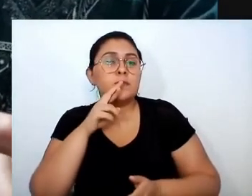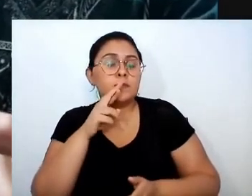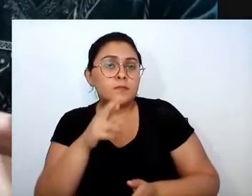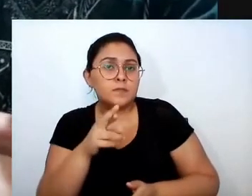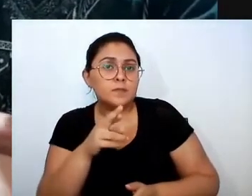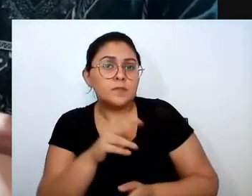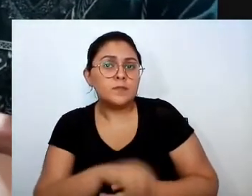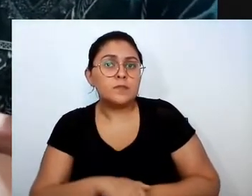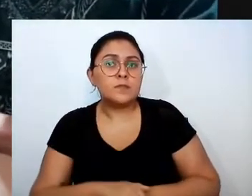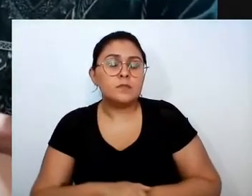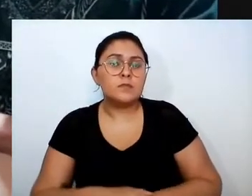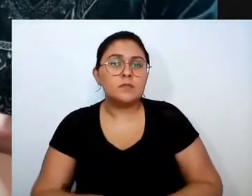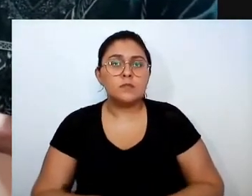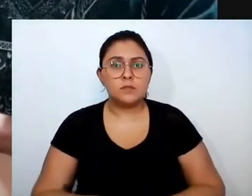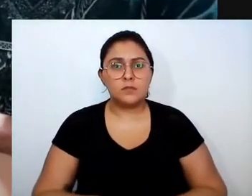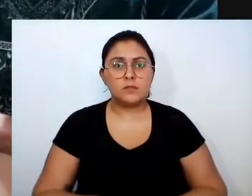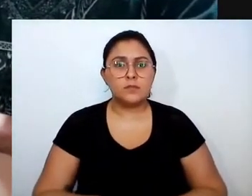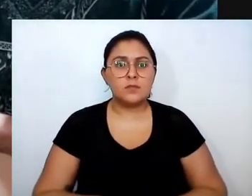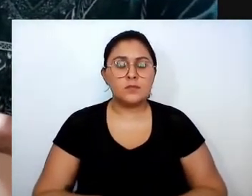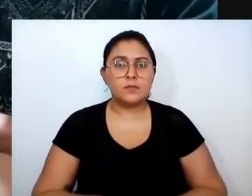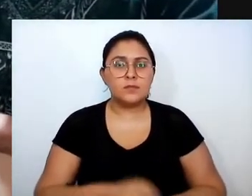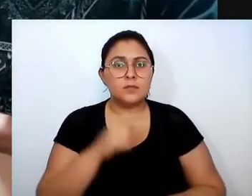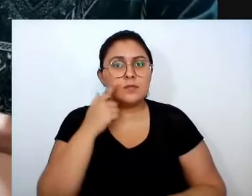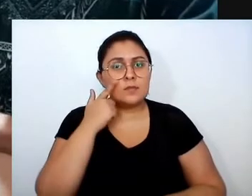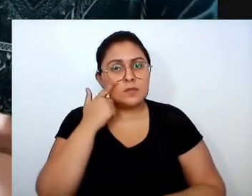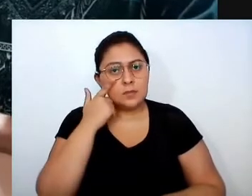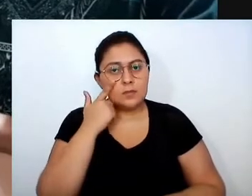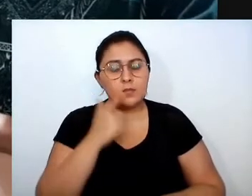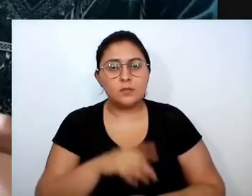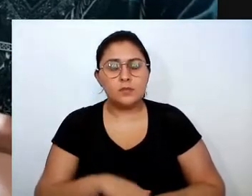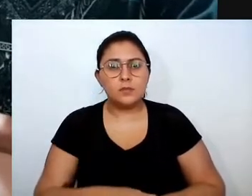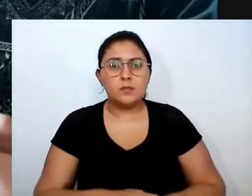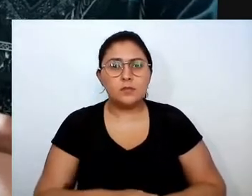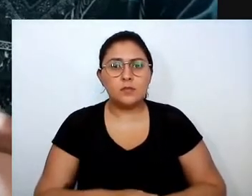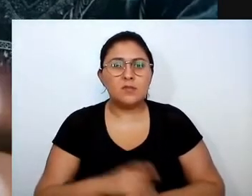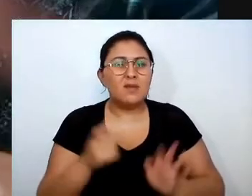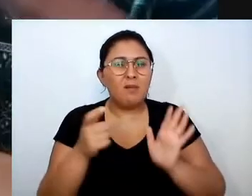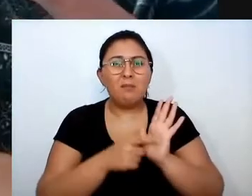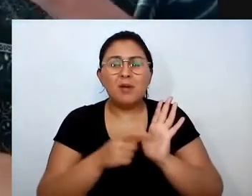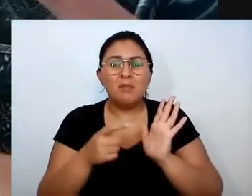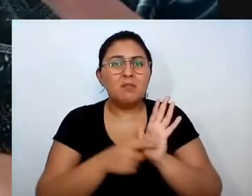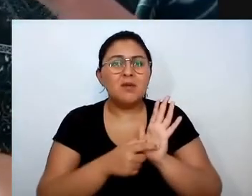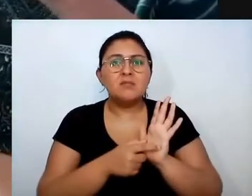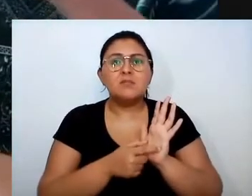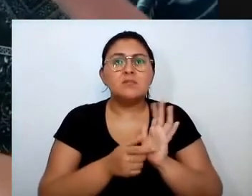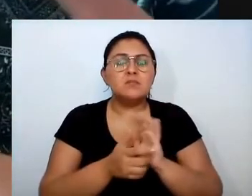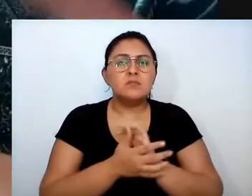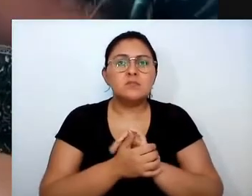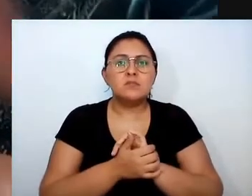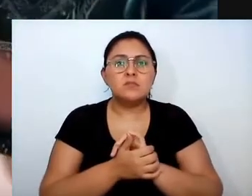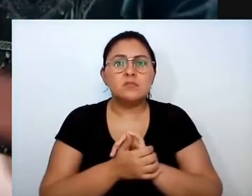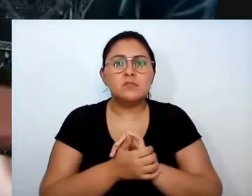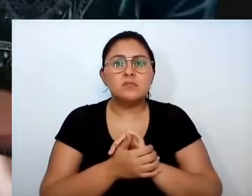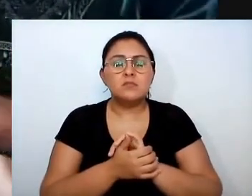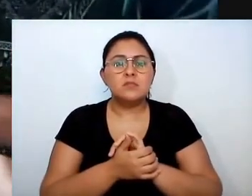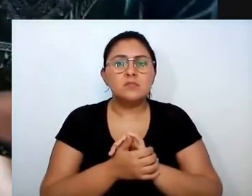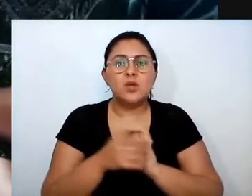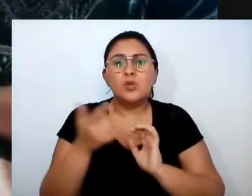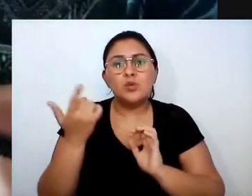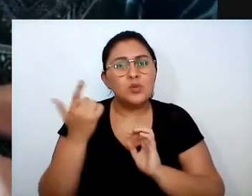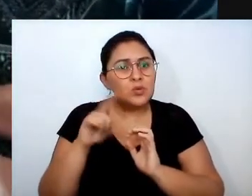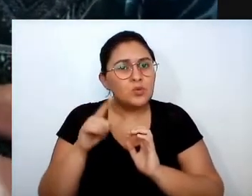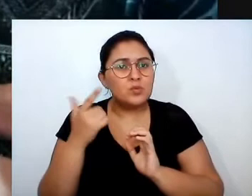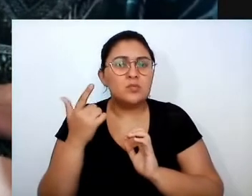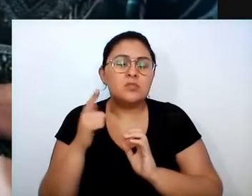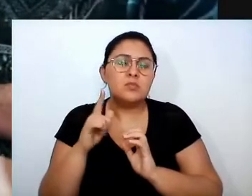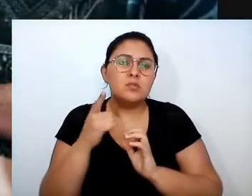De ensaio, a gente não está tendo, não tem muito apoio de software, né, porque a gente está distante e para ensaiar